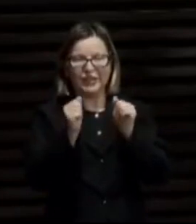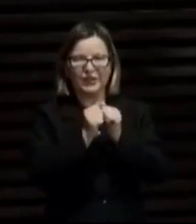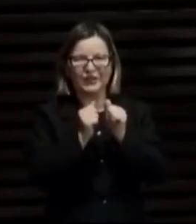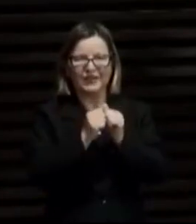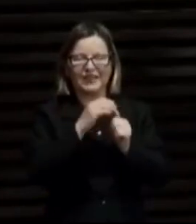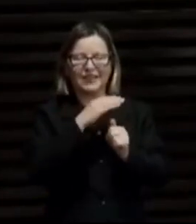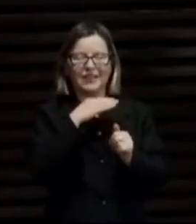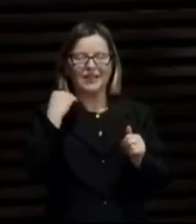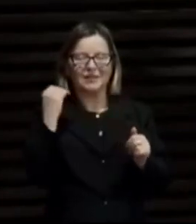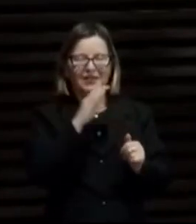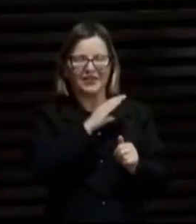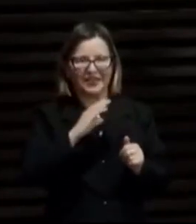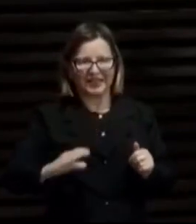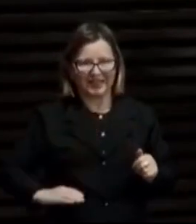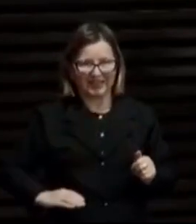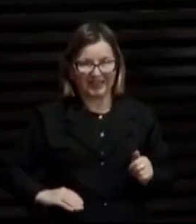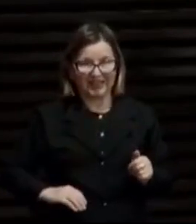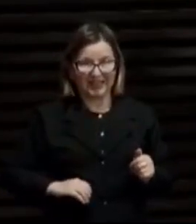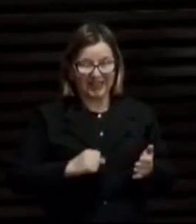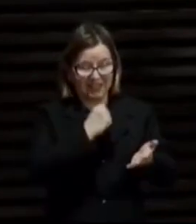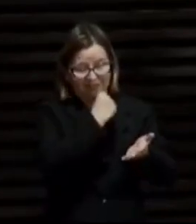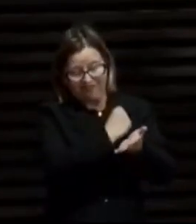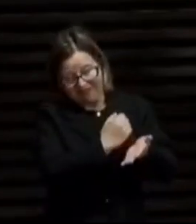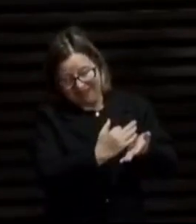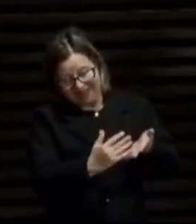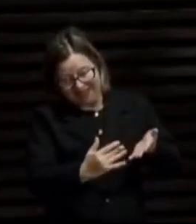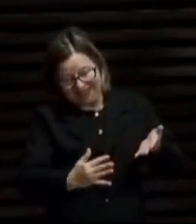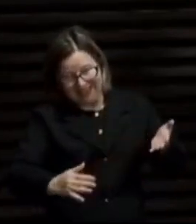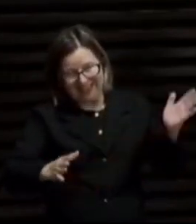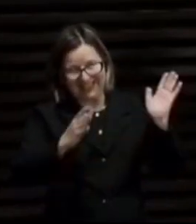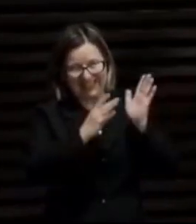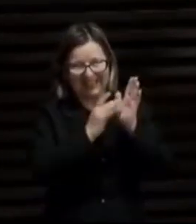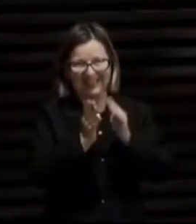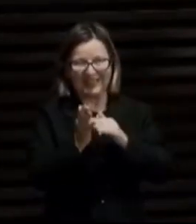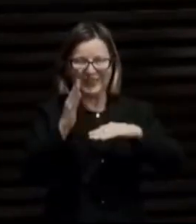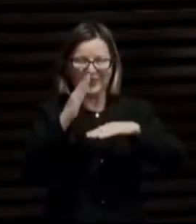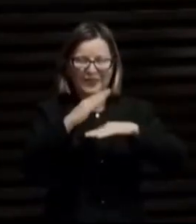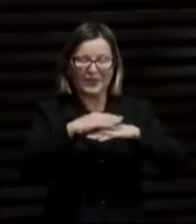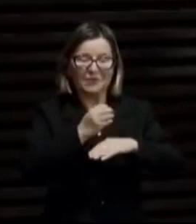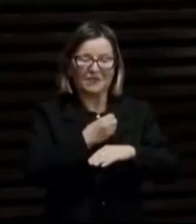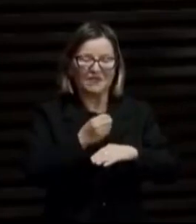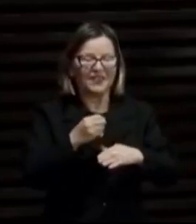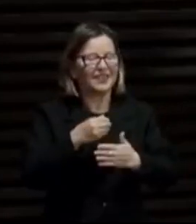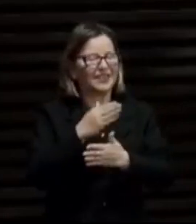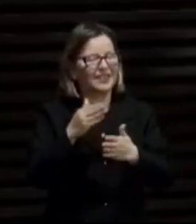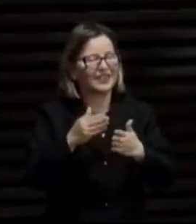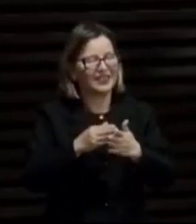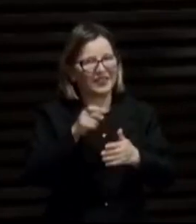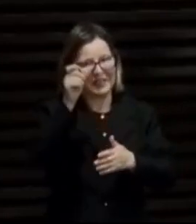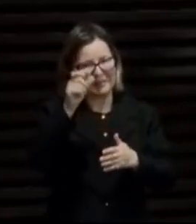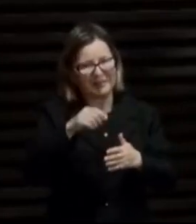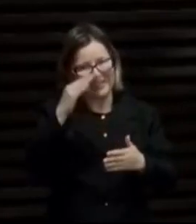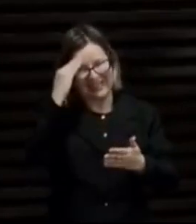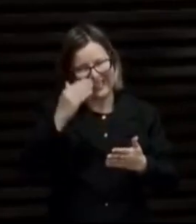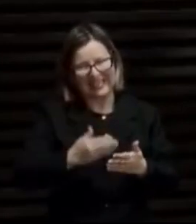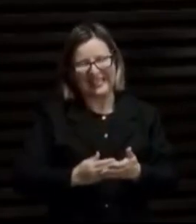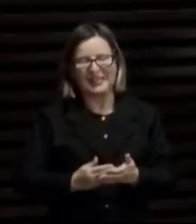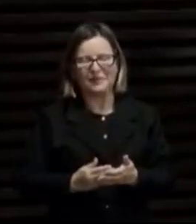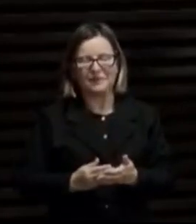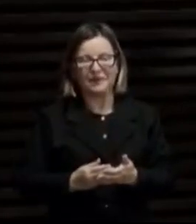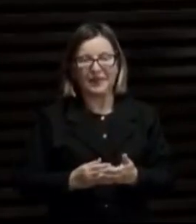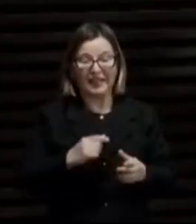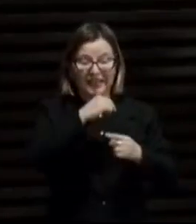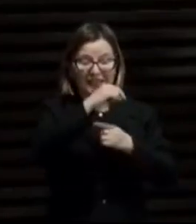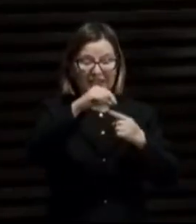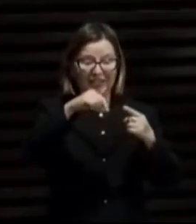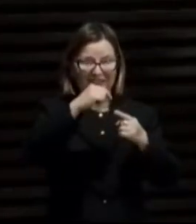dos filhos, aleluia, sobre cada um daquele que creu. Santidade é a vida de Cristo sendo formada